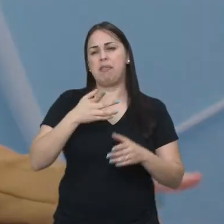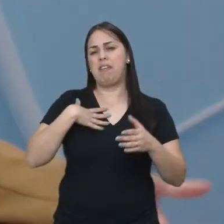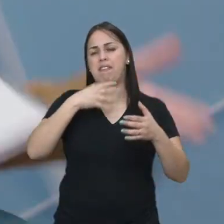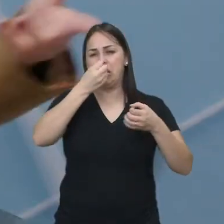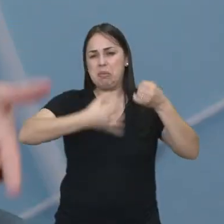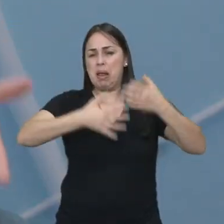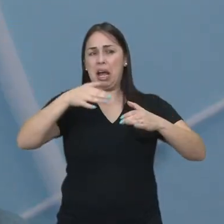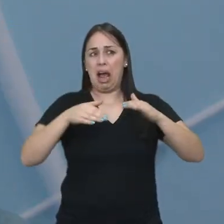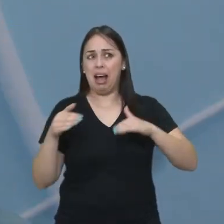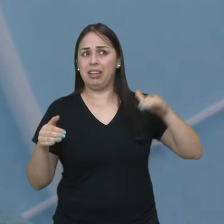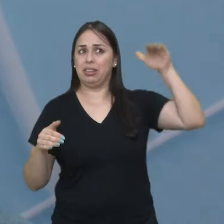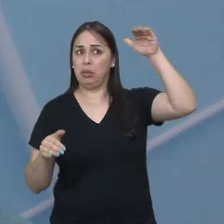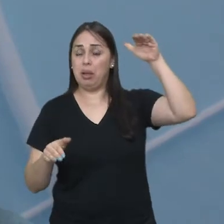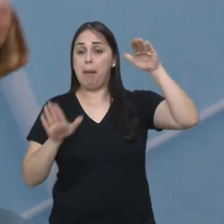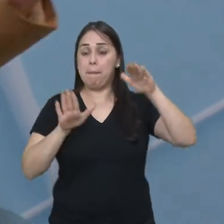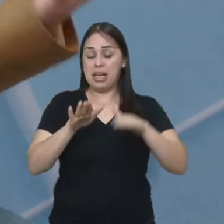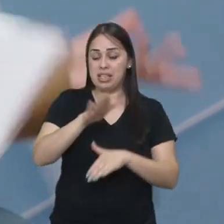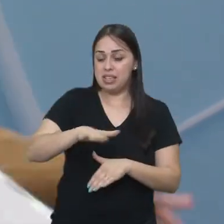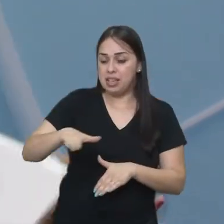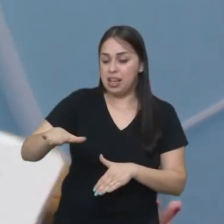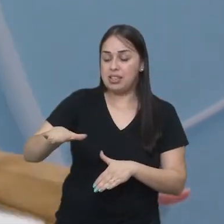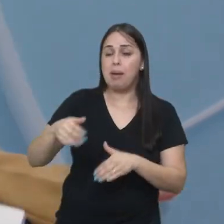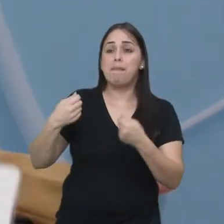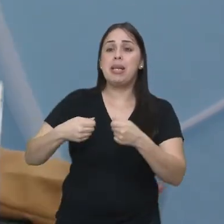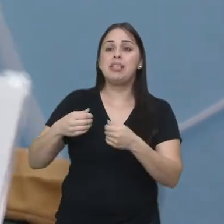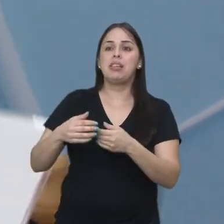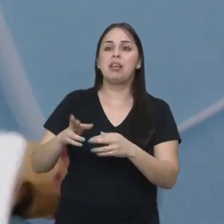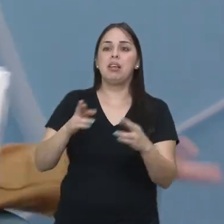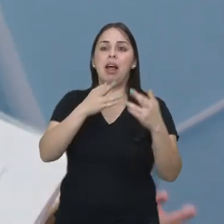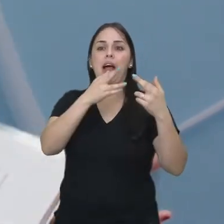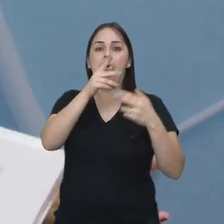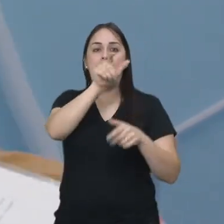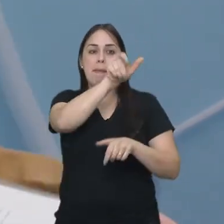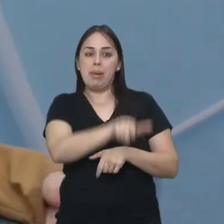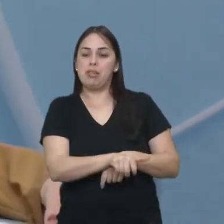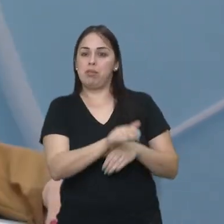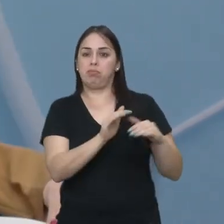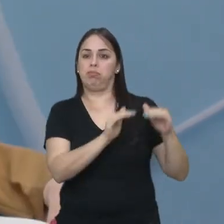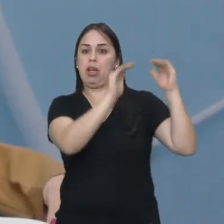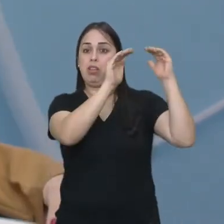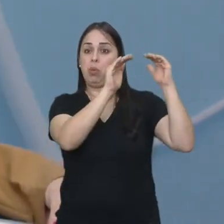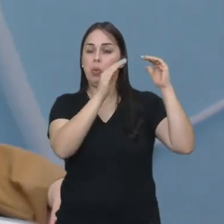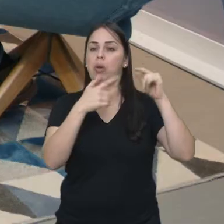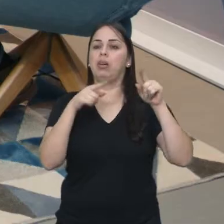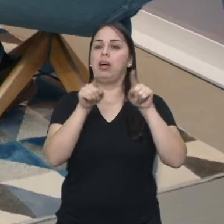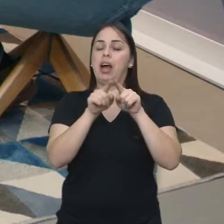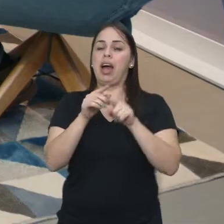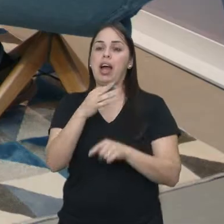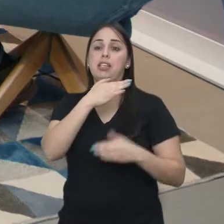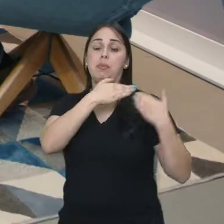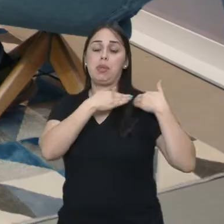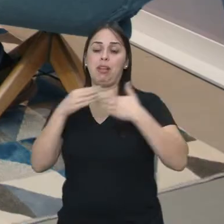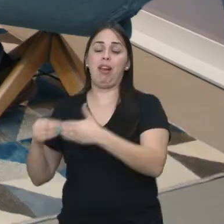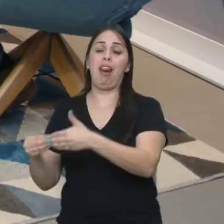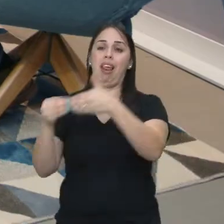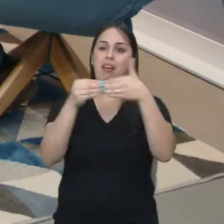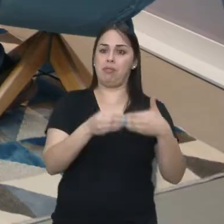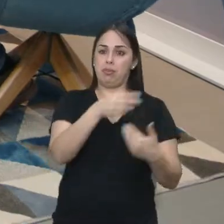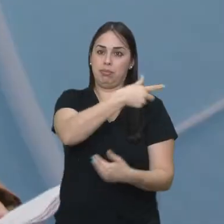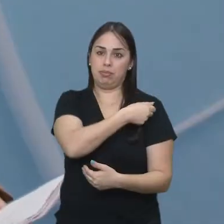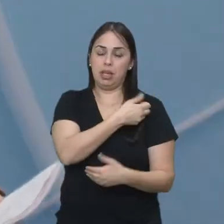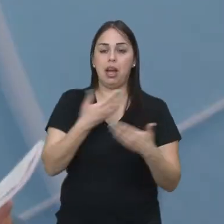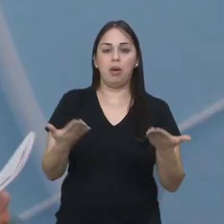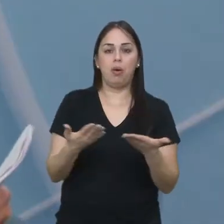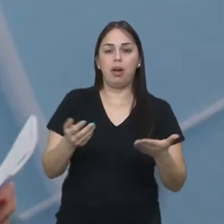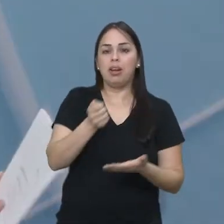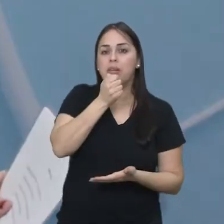crianças, elas dependem dos adultos para levá-las, para que elas sejam imunizadas. Isso. Então, a gente preparou uma reportagem